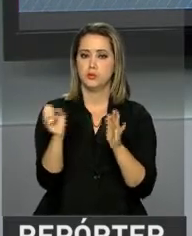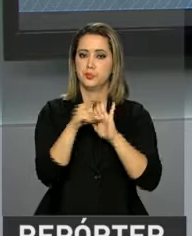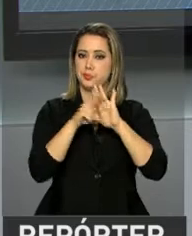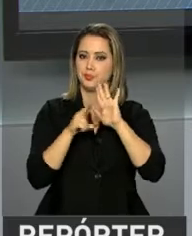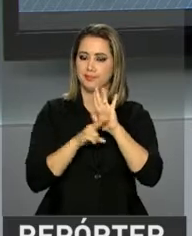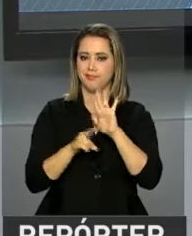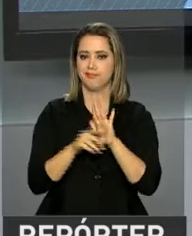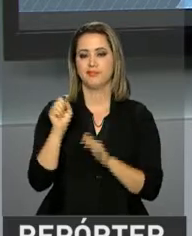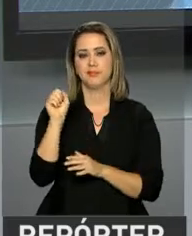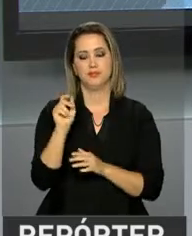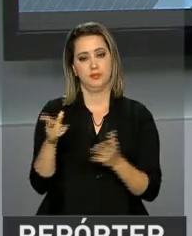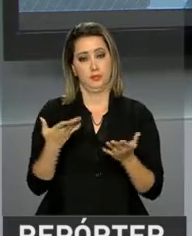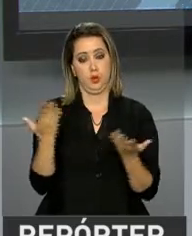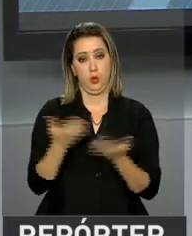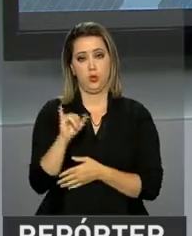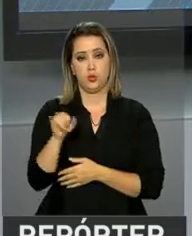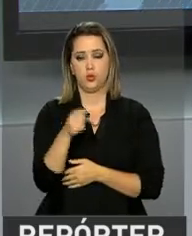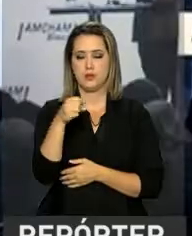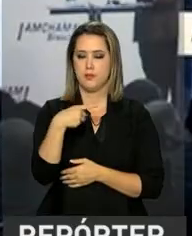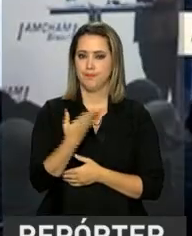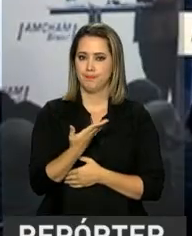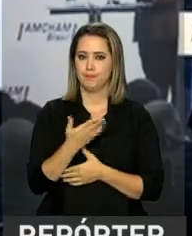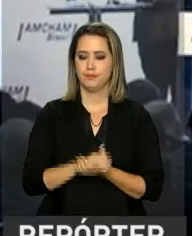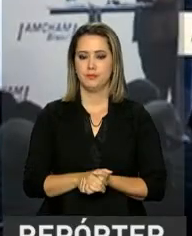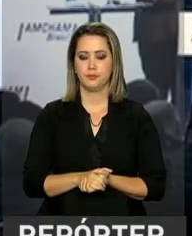governo. A reportagem é de José Luiz Filho.